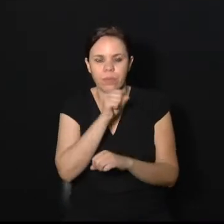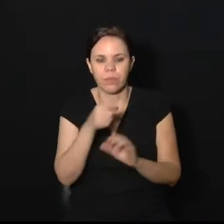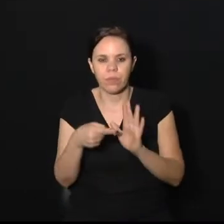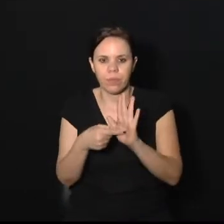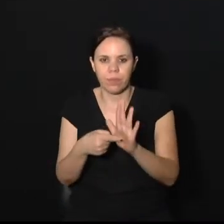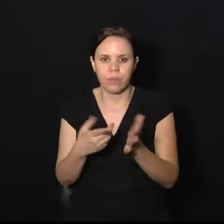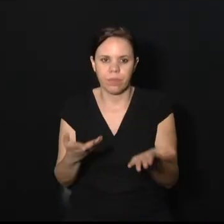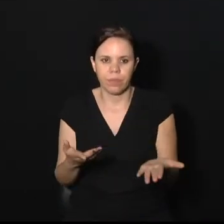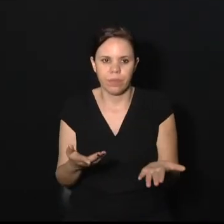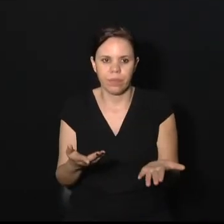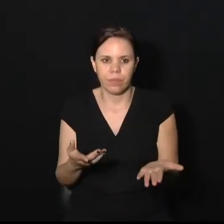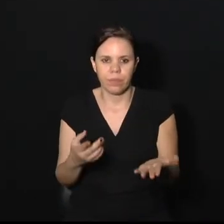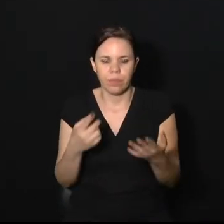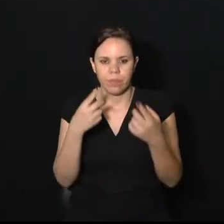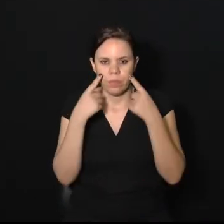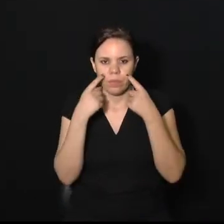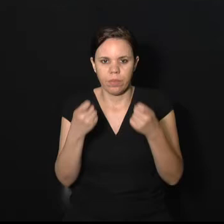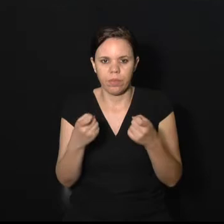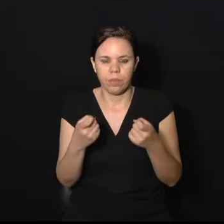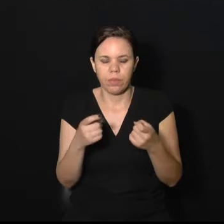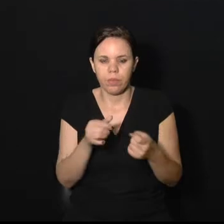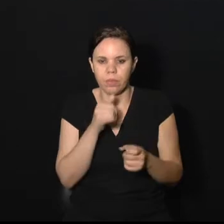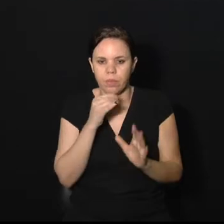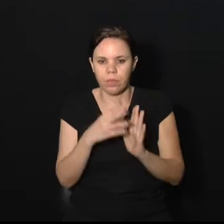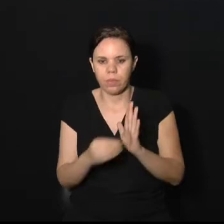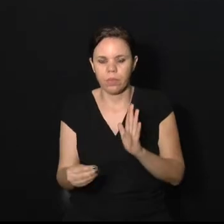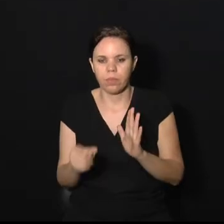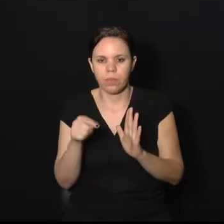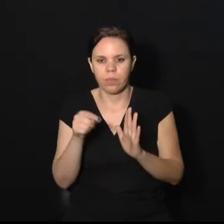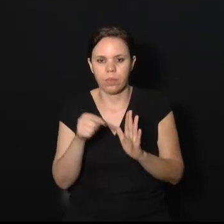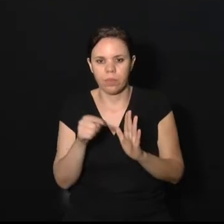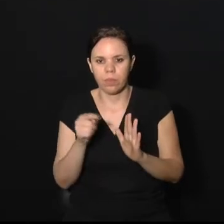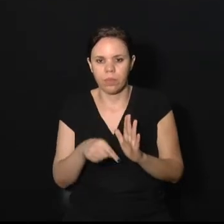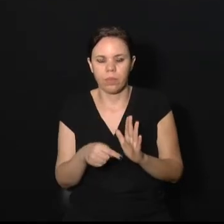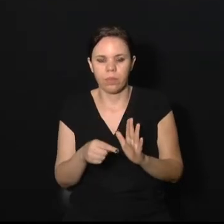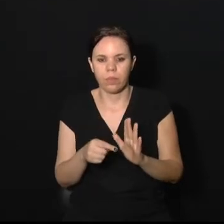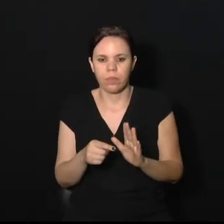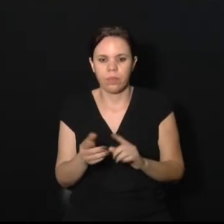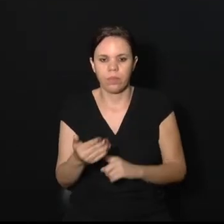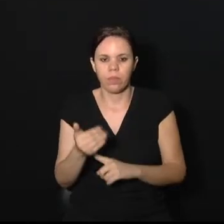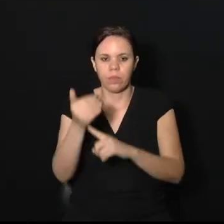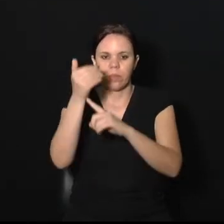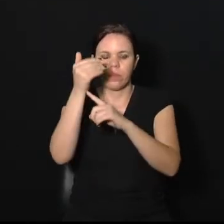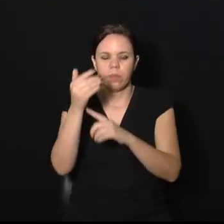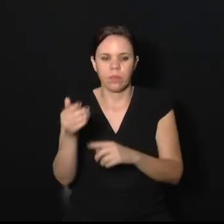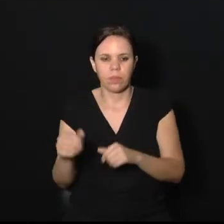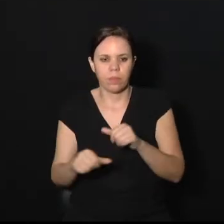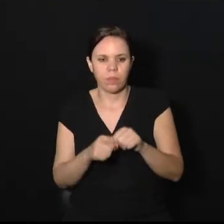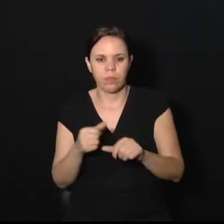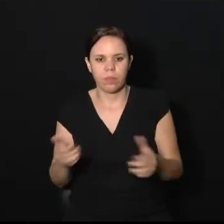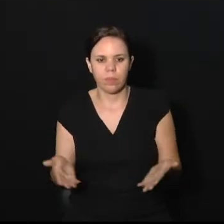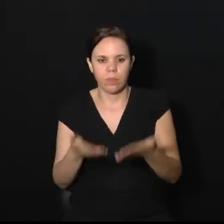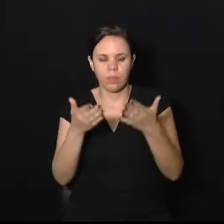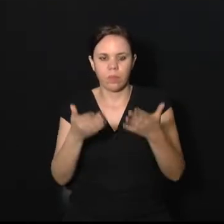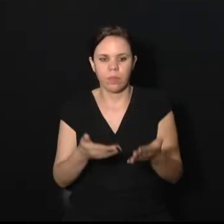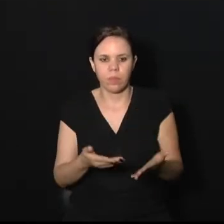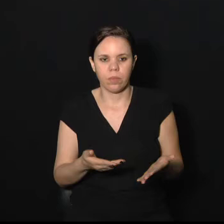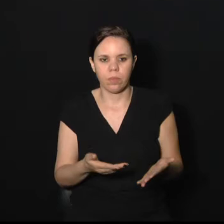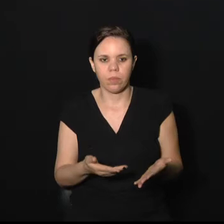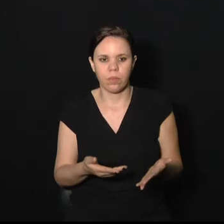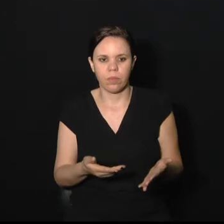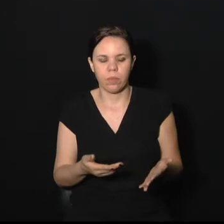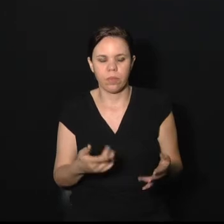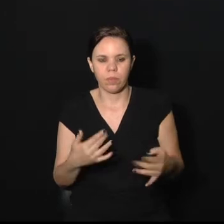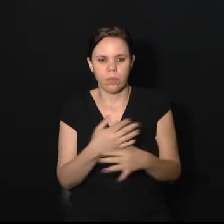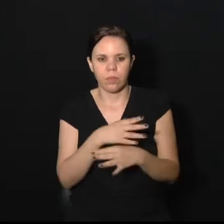outro aplicativo é bem interessante para a gente ter um exemplo de como que a questão da tecnologia pode impactar positivamente a gestão das cidades. Foi